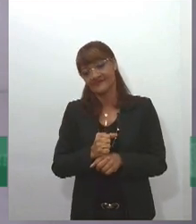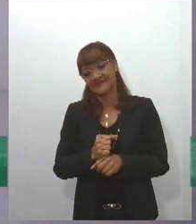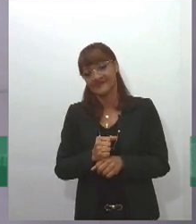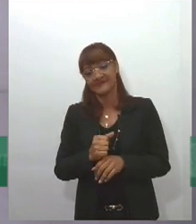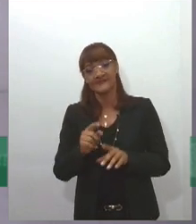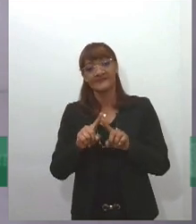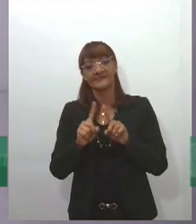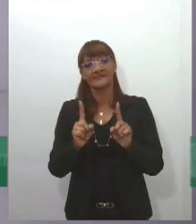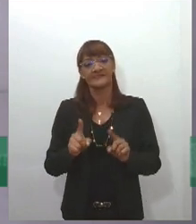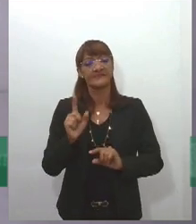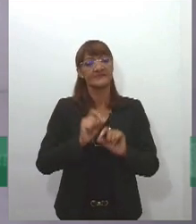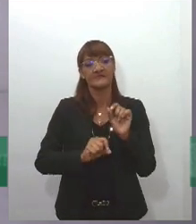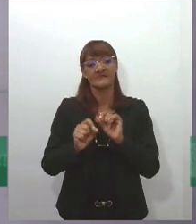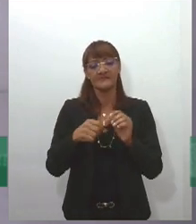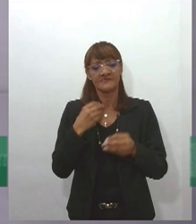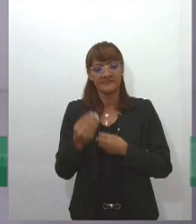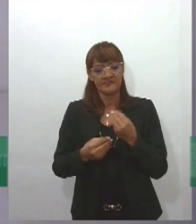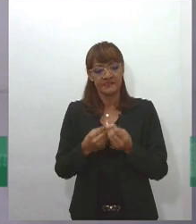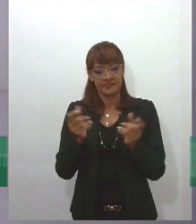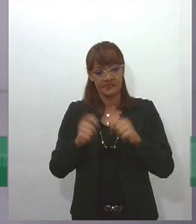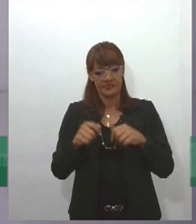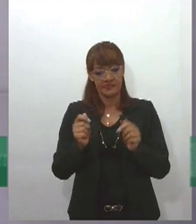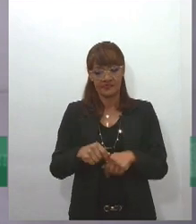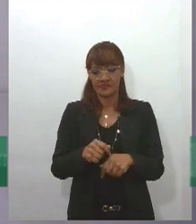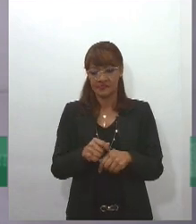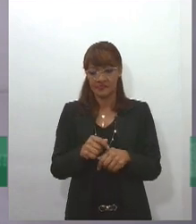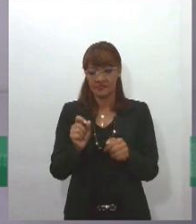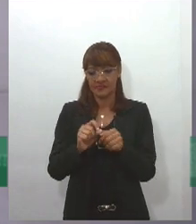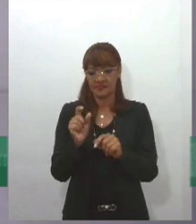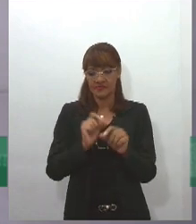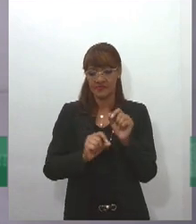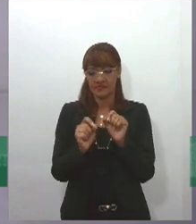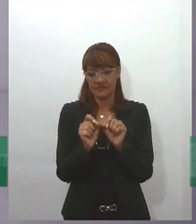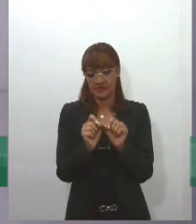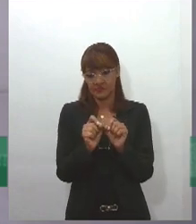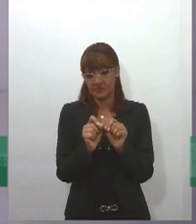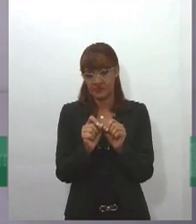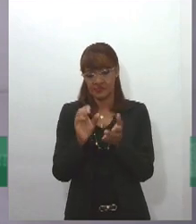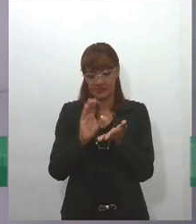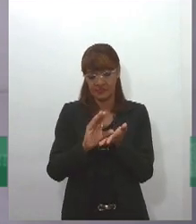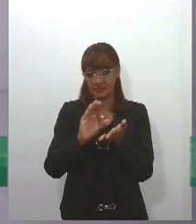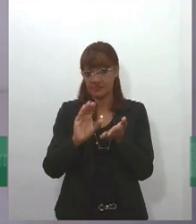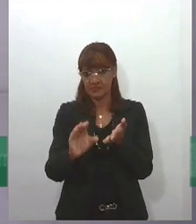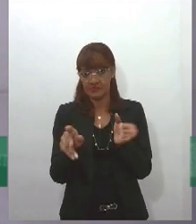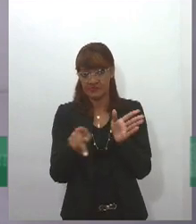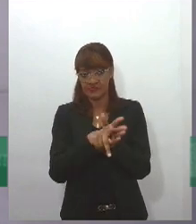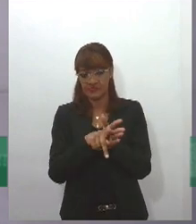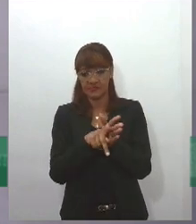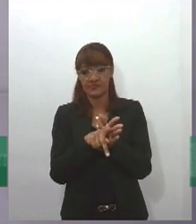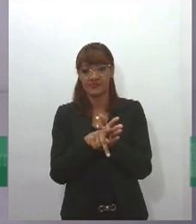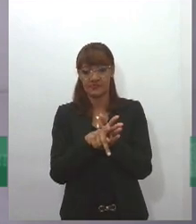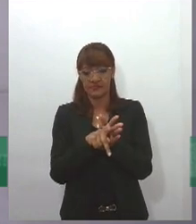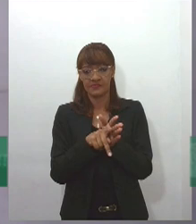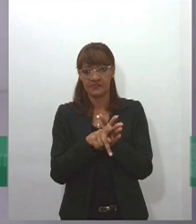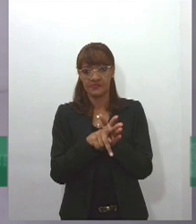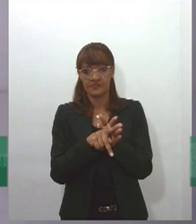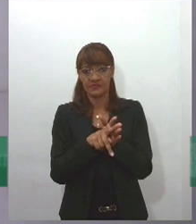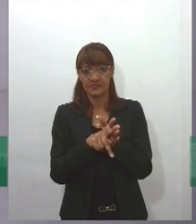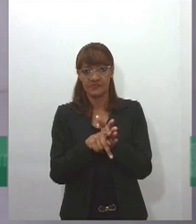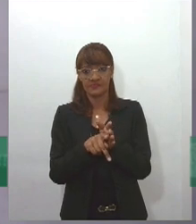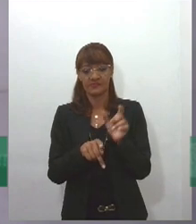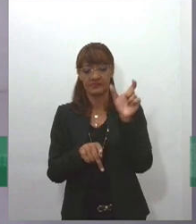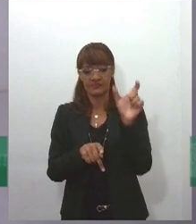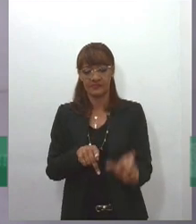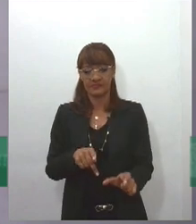isso seria feito a partir eh eh eh devolução na conta da do próprio contribuinte porque quando as